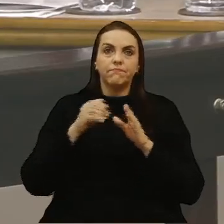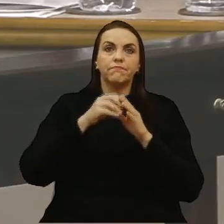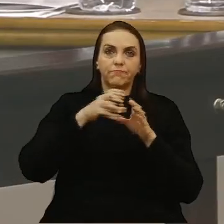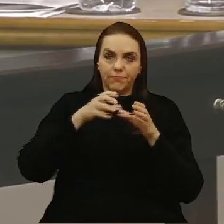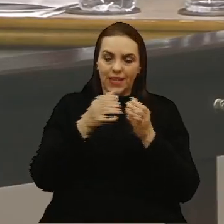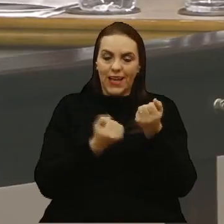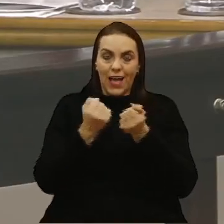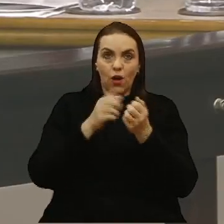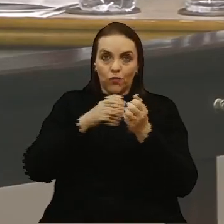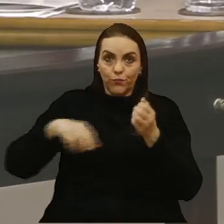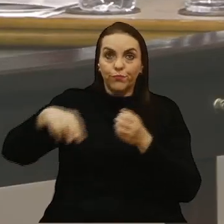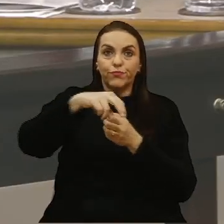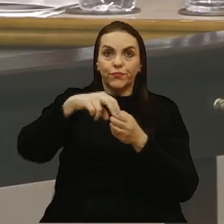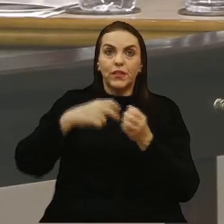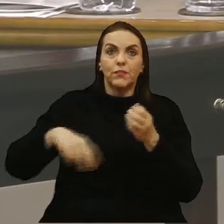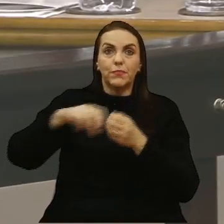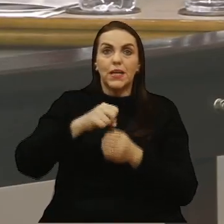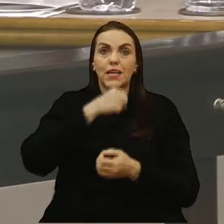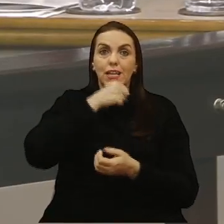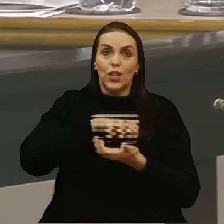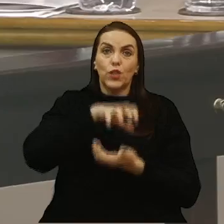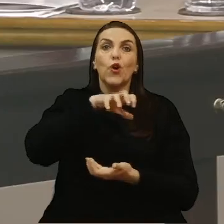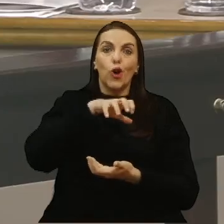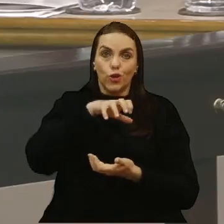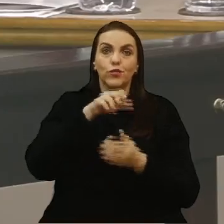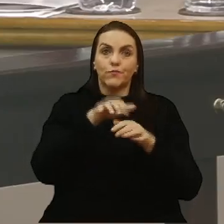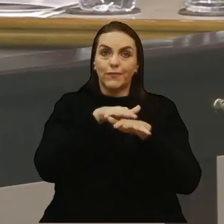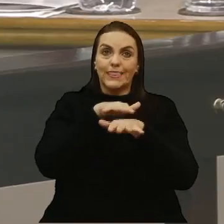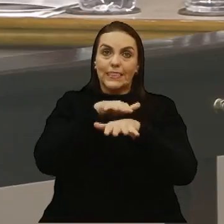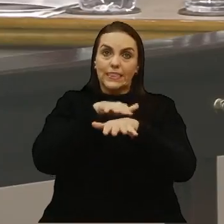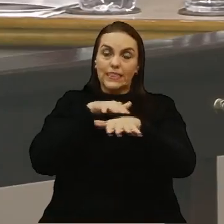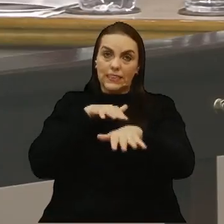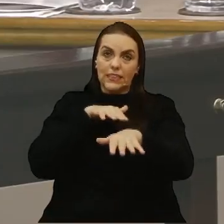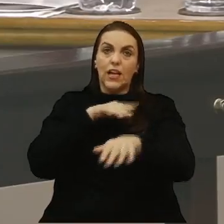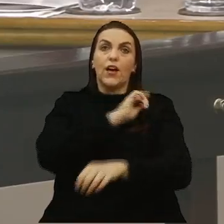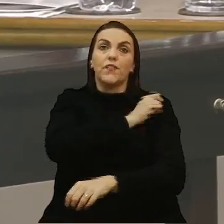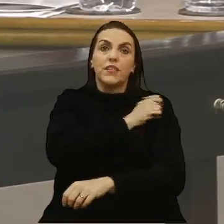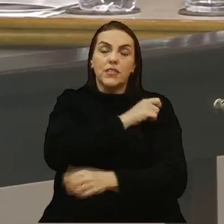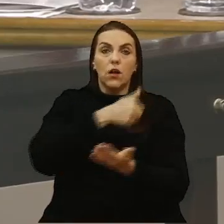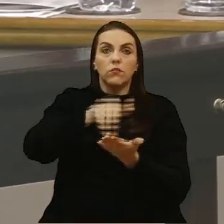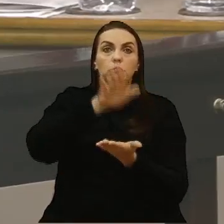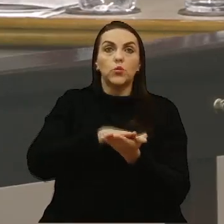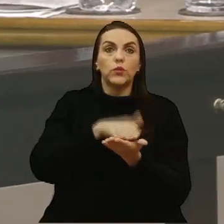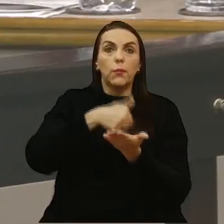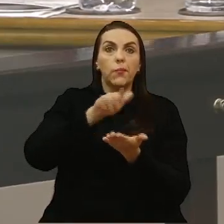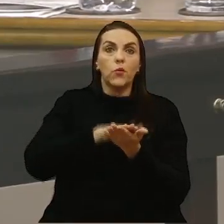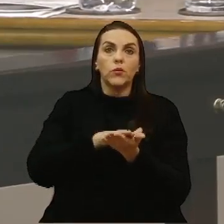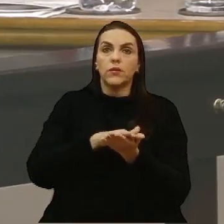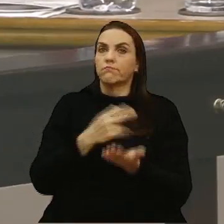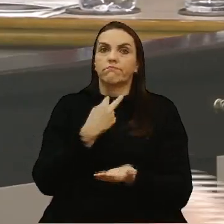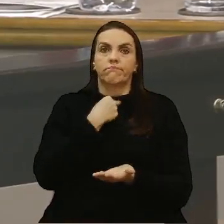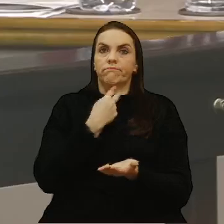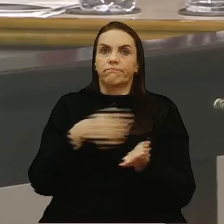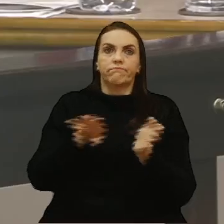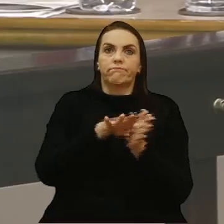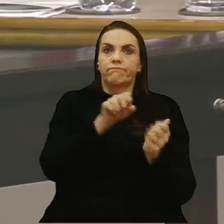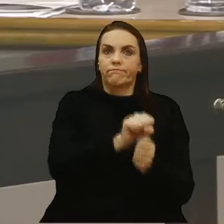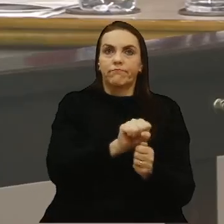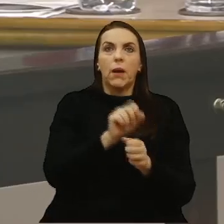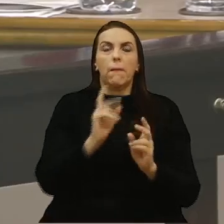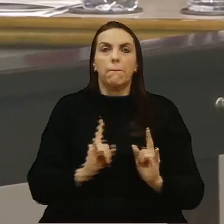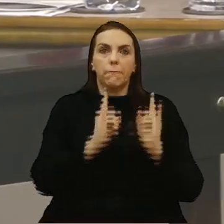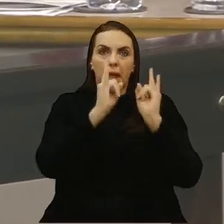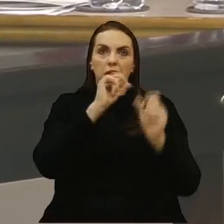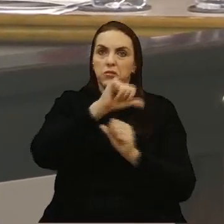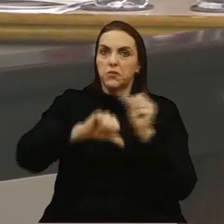vezes acaba fazendo uma fila ali e a fiscalização de trânsito acaba multando, né, quem para ali. Então, o prédio não foi trocado,